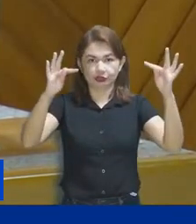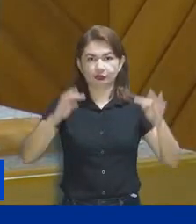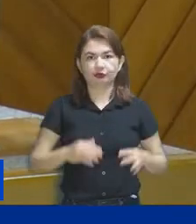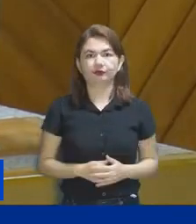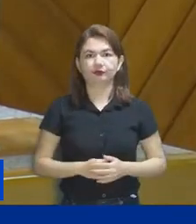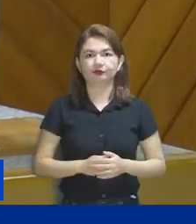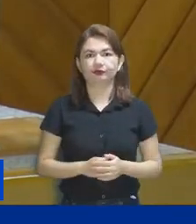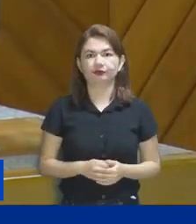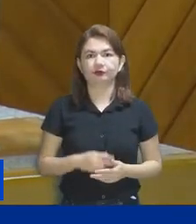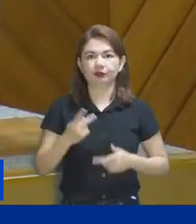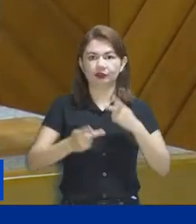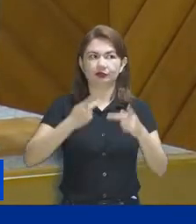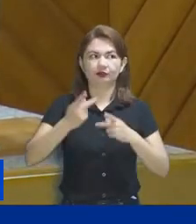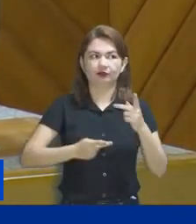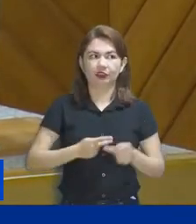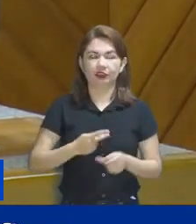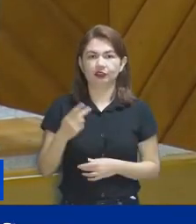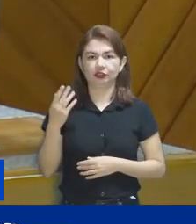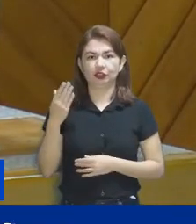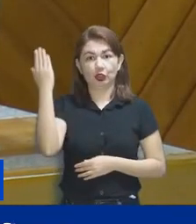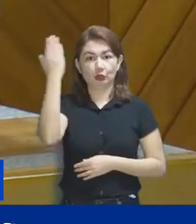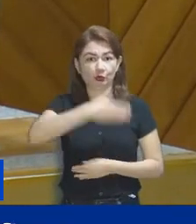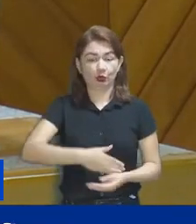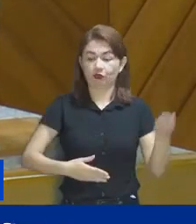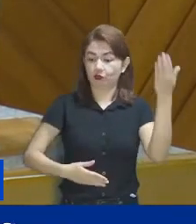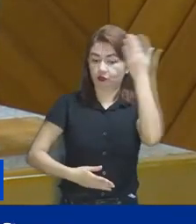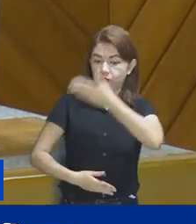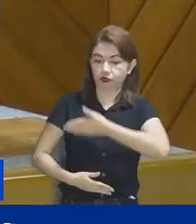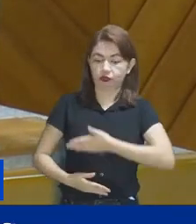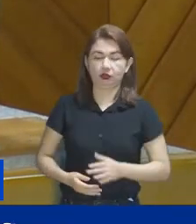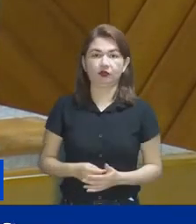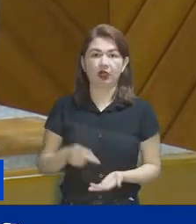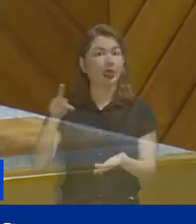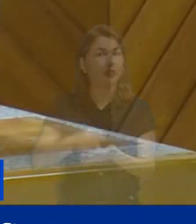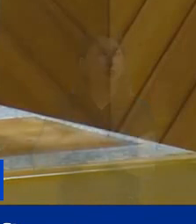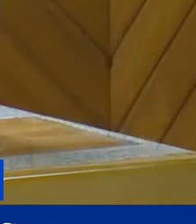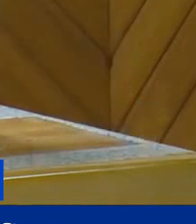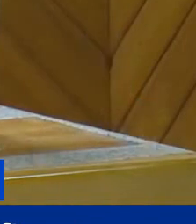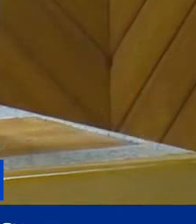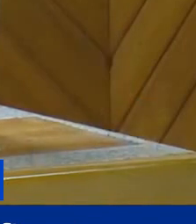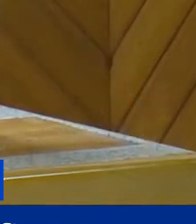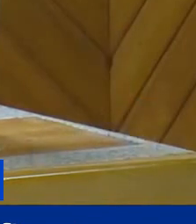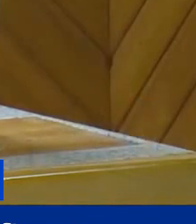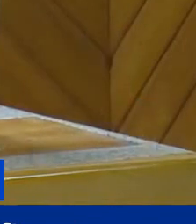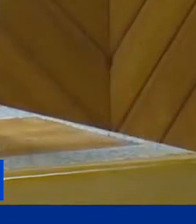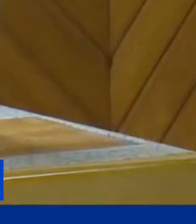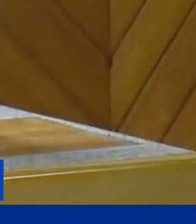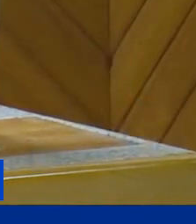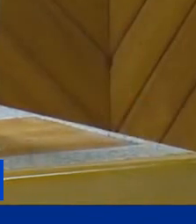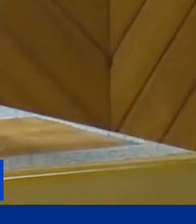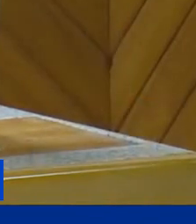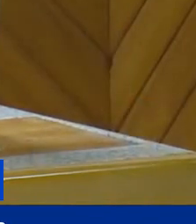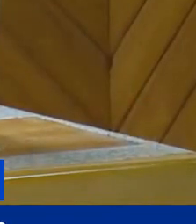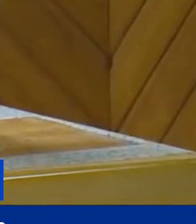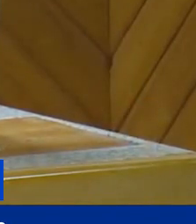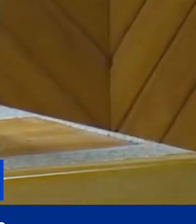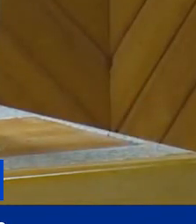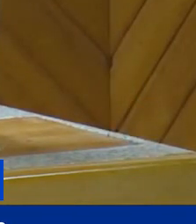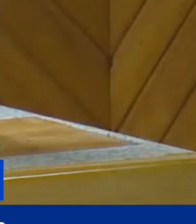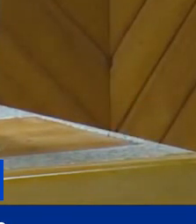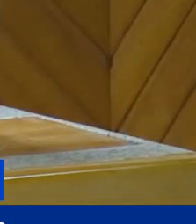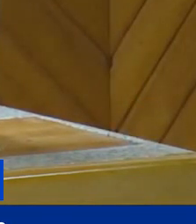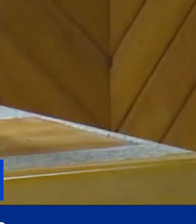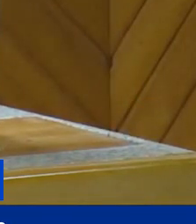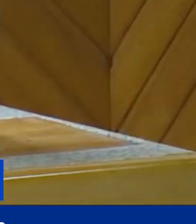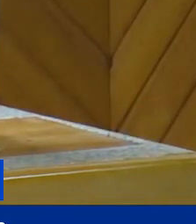e as demais provas produzidas não comprovam o alegado transporte irregular de eleitores, tampouco a